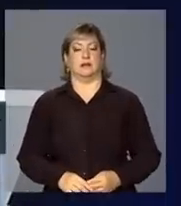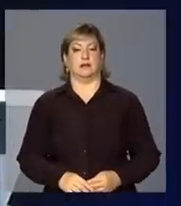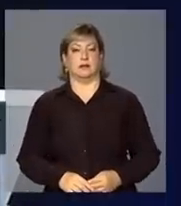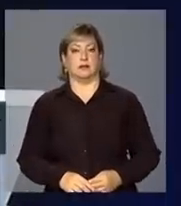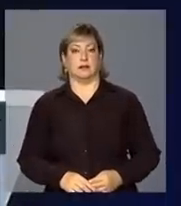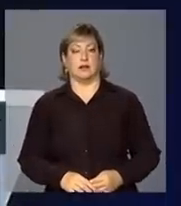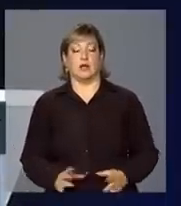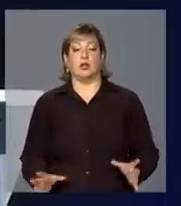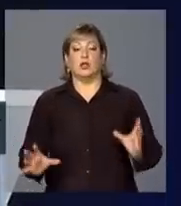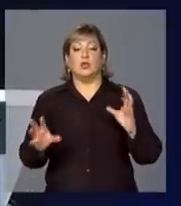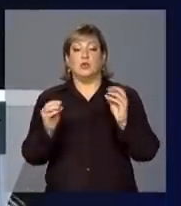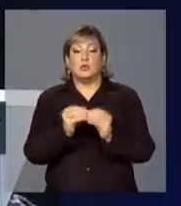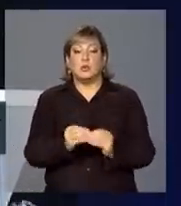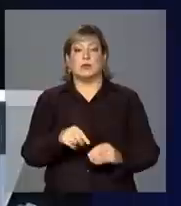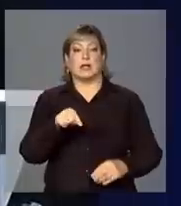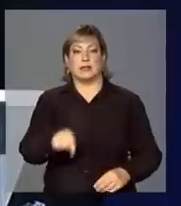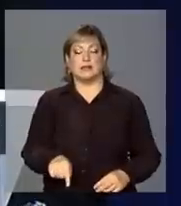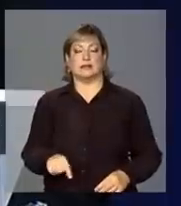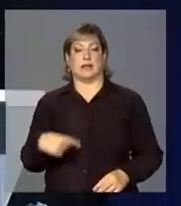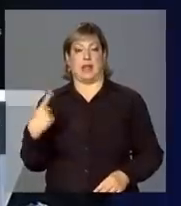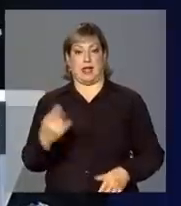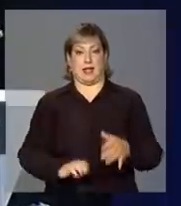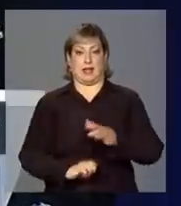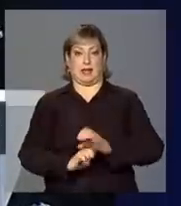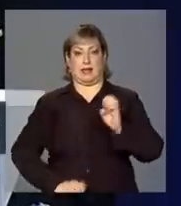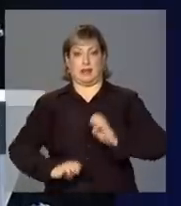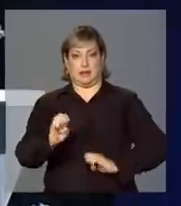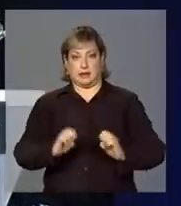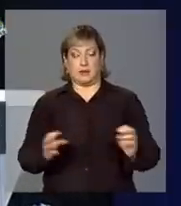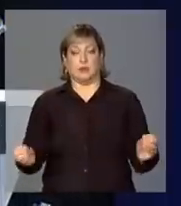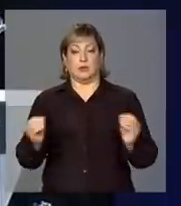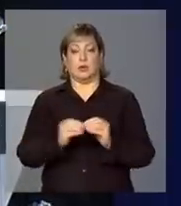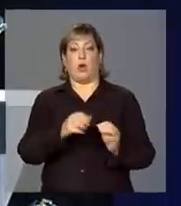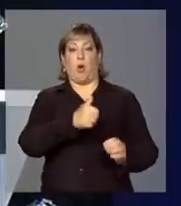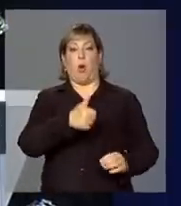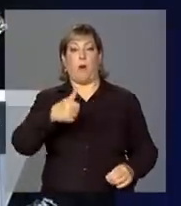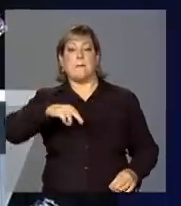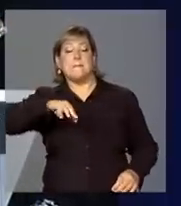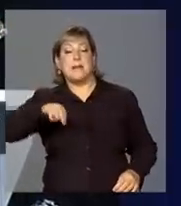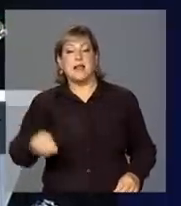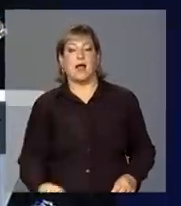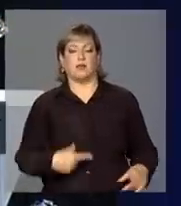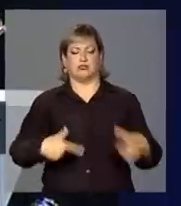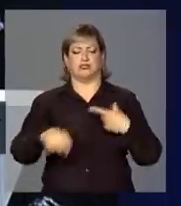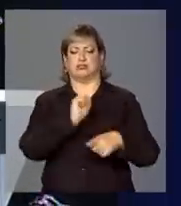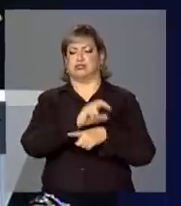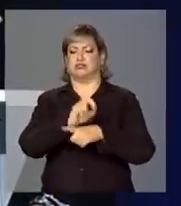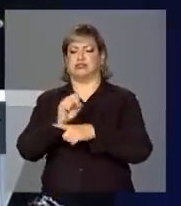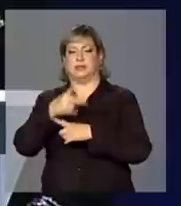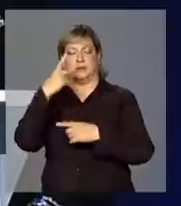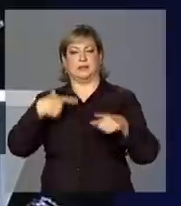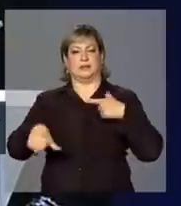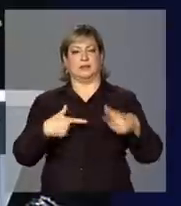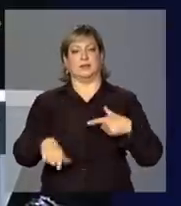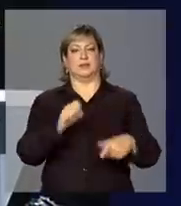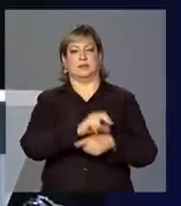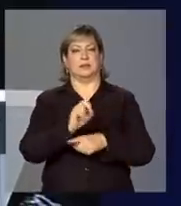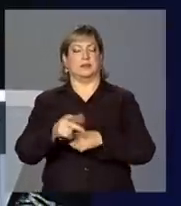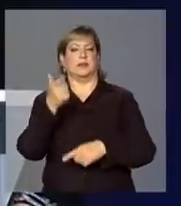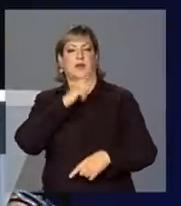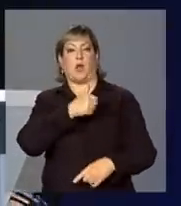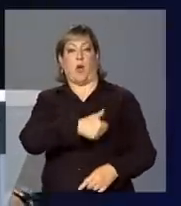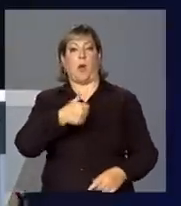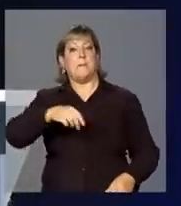Somando-se a isto, essas empresas agregaram 11 milhões de postos de trabalho, 11 milhões de postos de